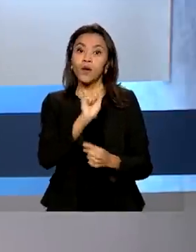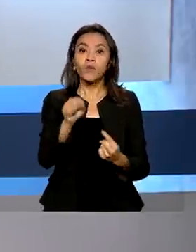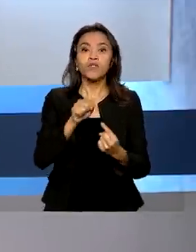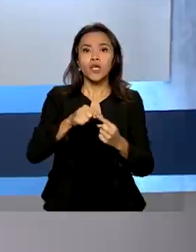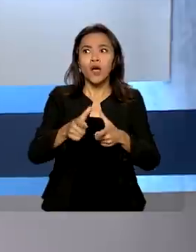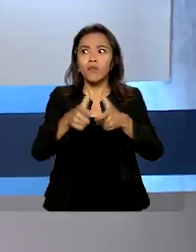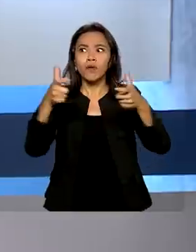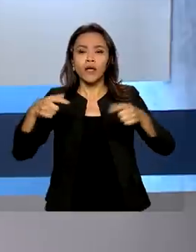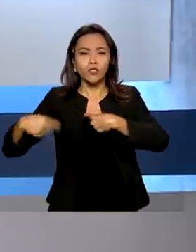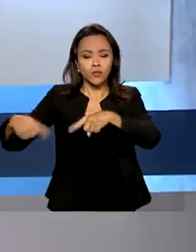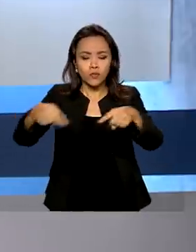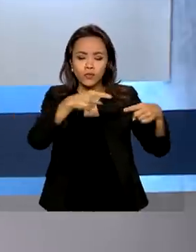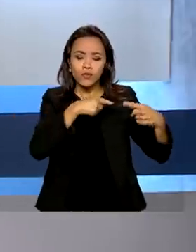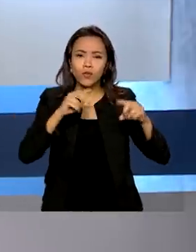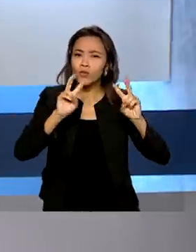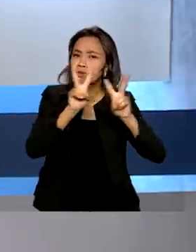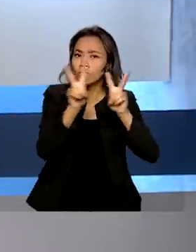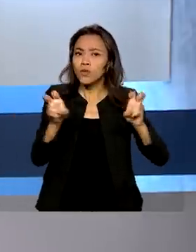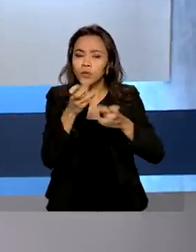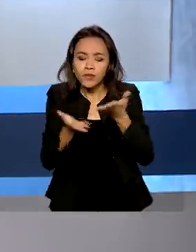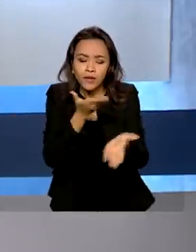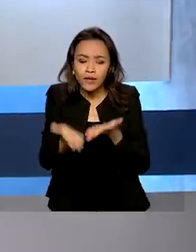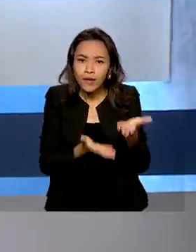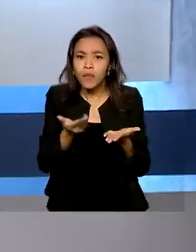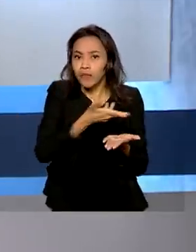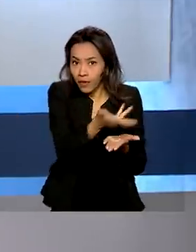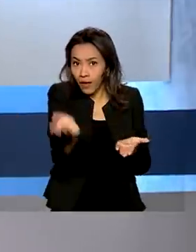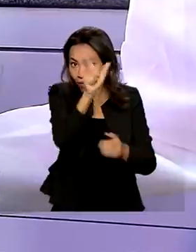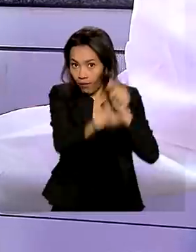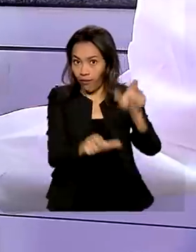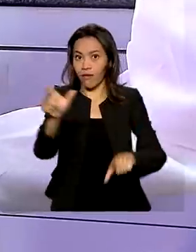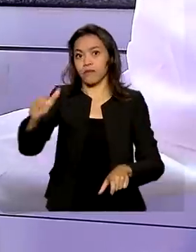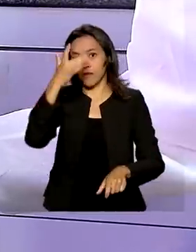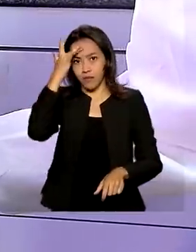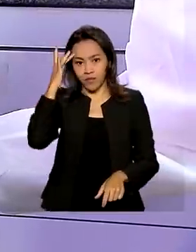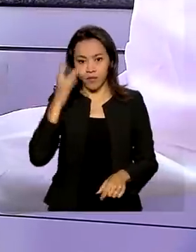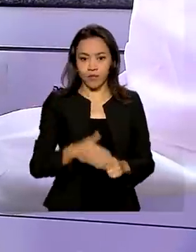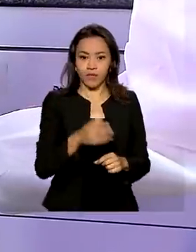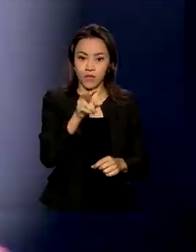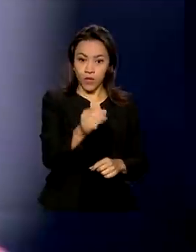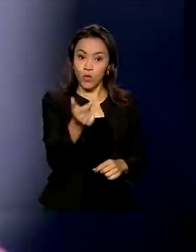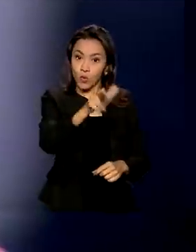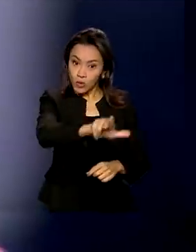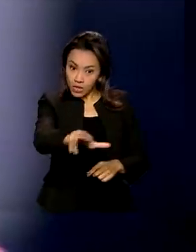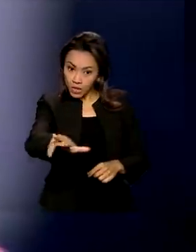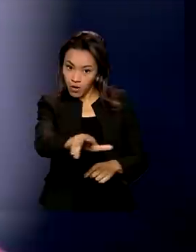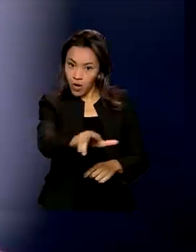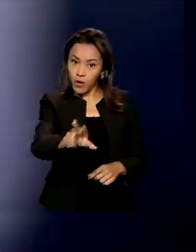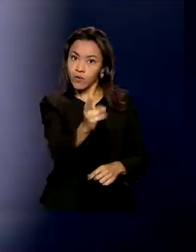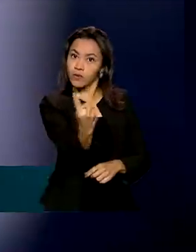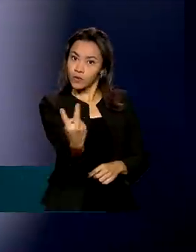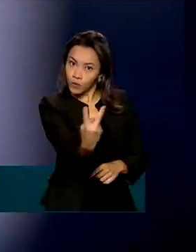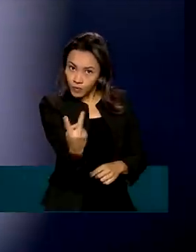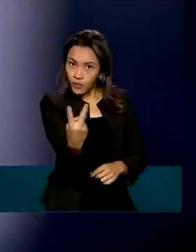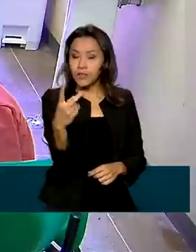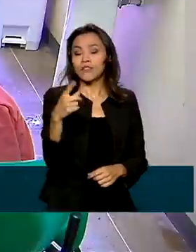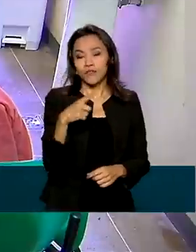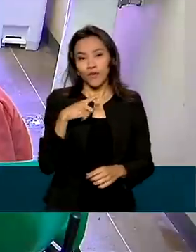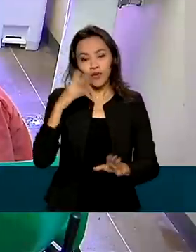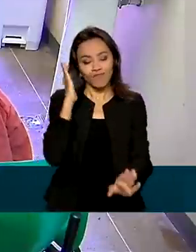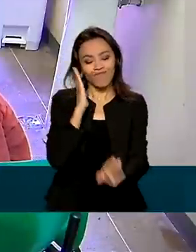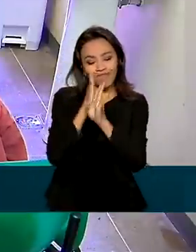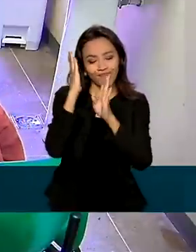discussão sobre o tratamento adequado para essas pessoas. Os irmãos João e Yuri foram diagnosticados